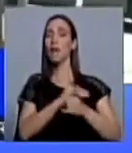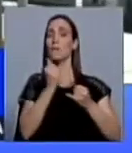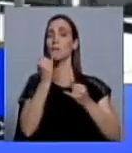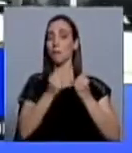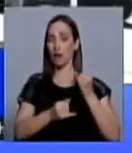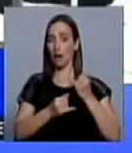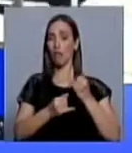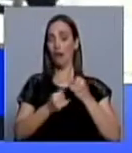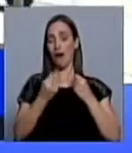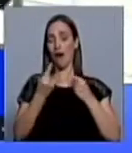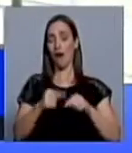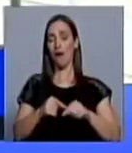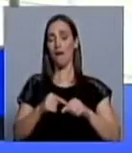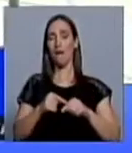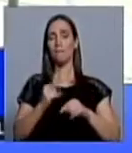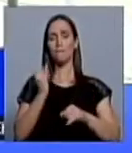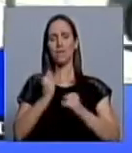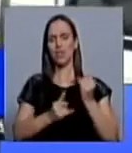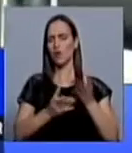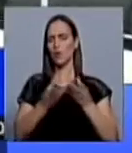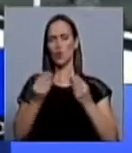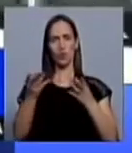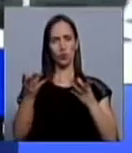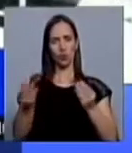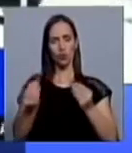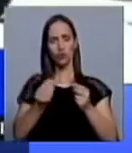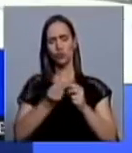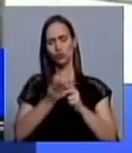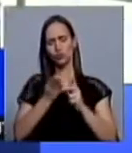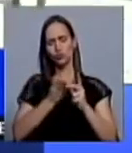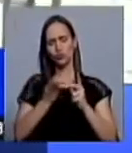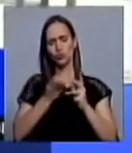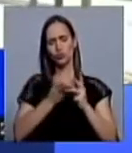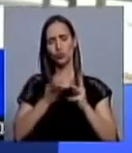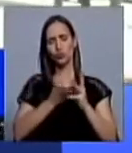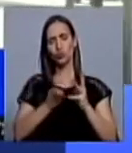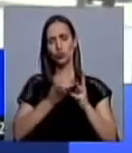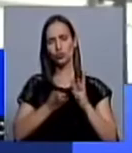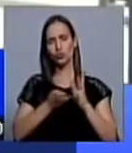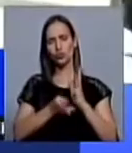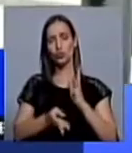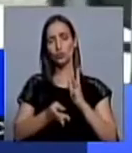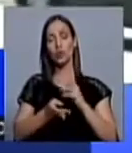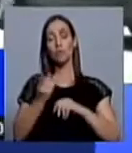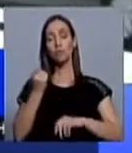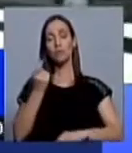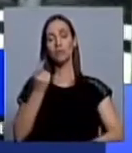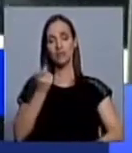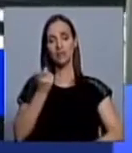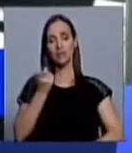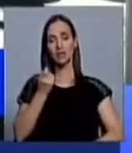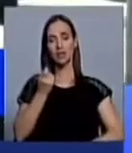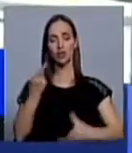os riscos são tantos e em tantas dimensões que é preciso uma resposta em